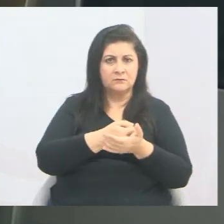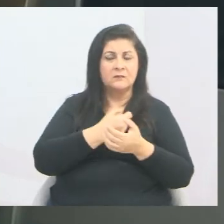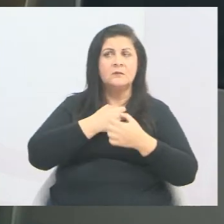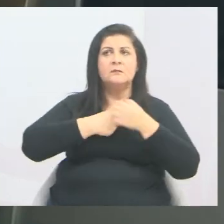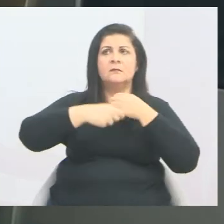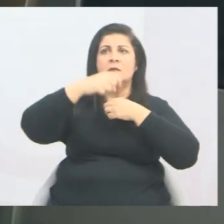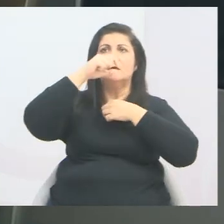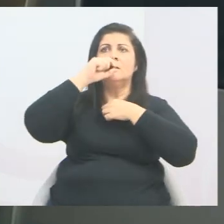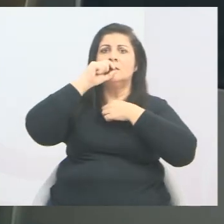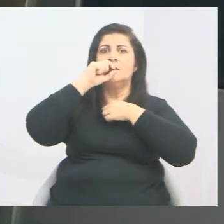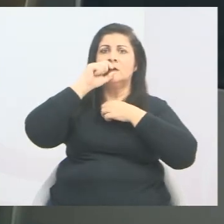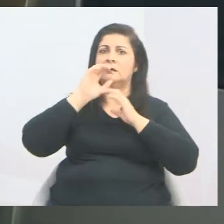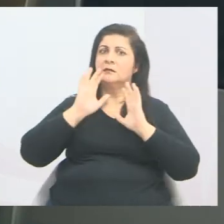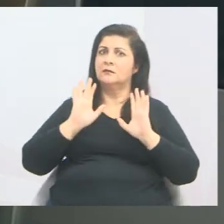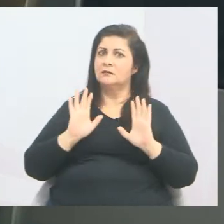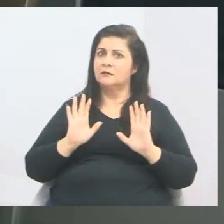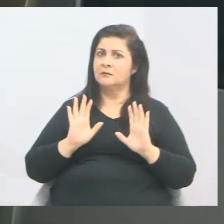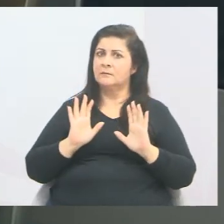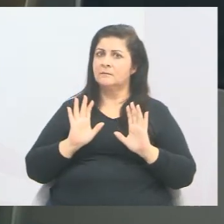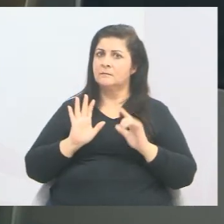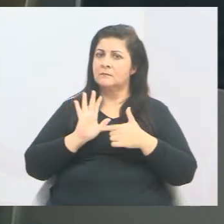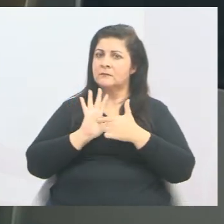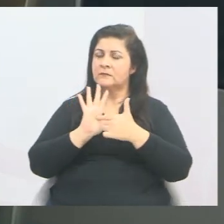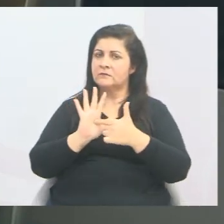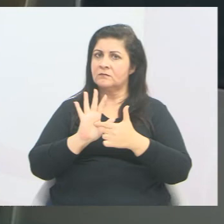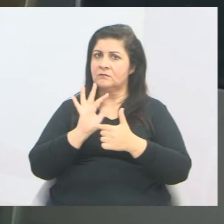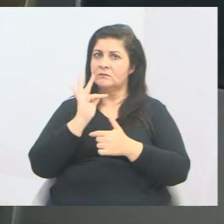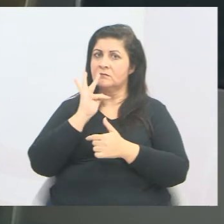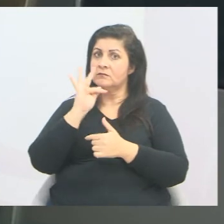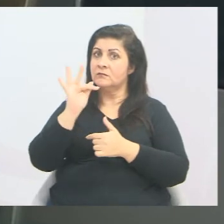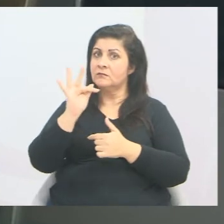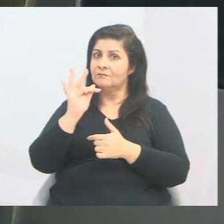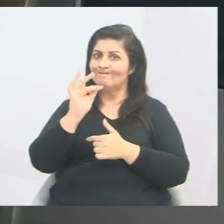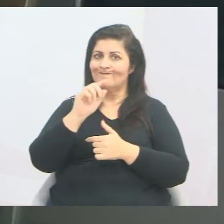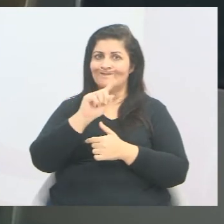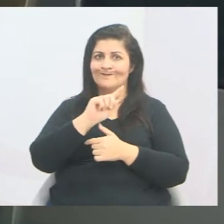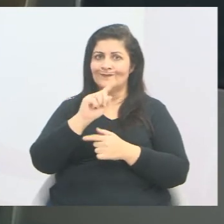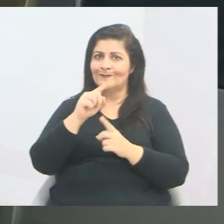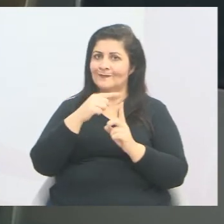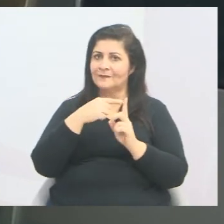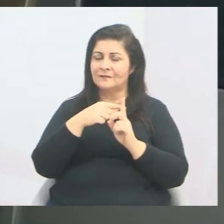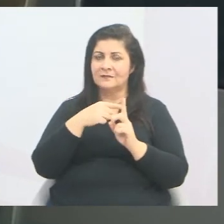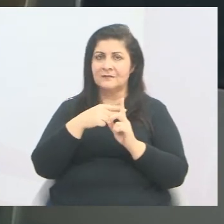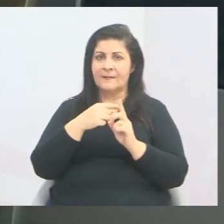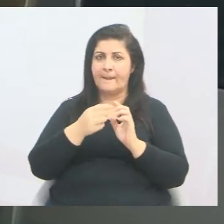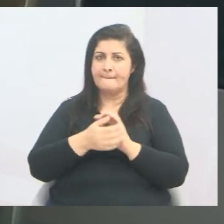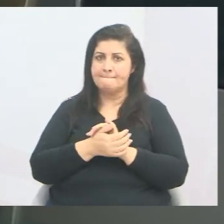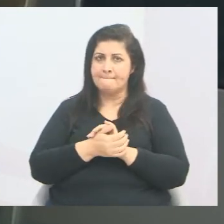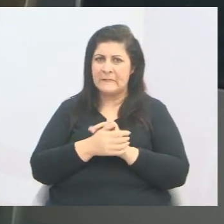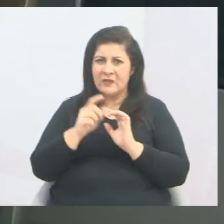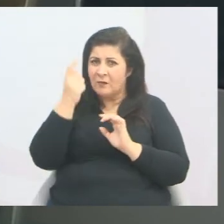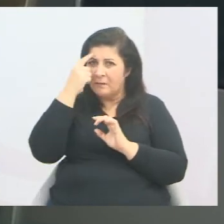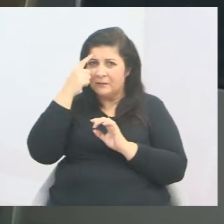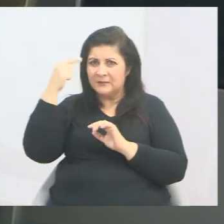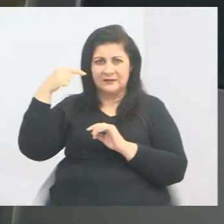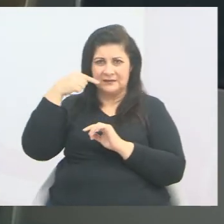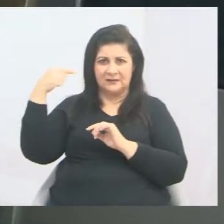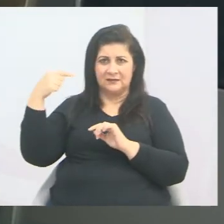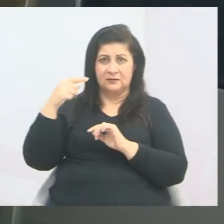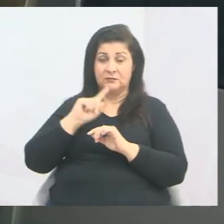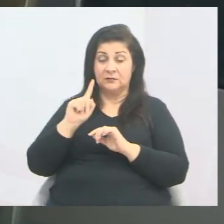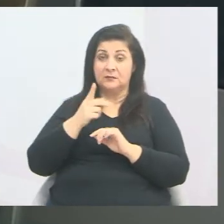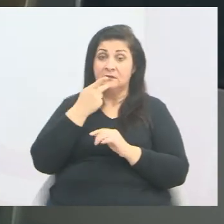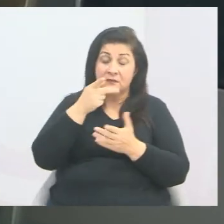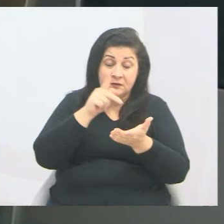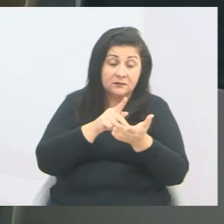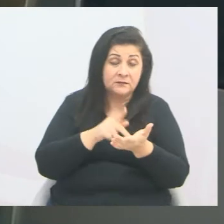que a fotografia lá na frente não será tão positiva. E eu não estou sendo negativo aqui, eu estou sendo